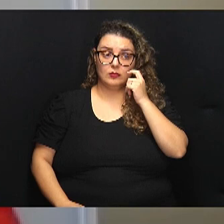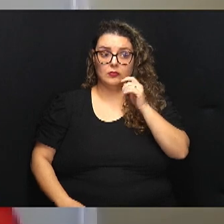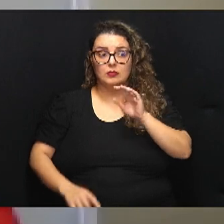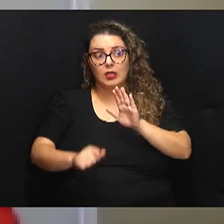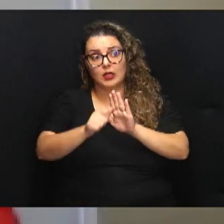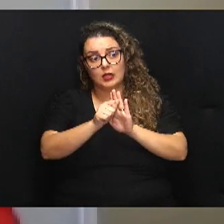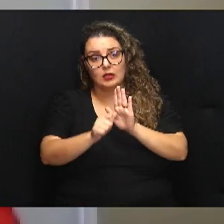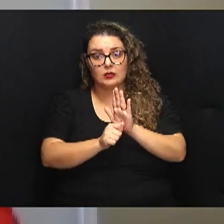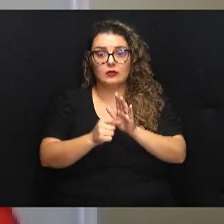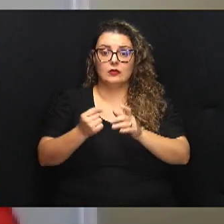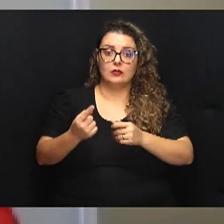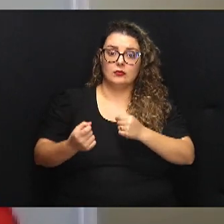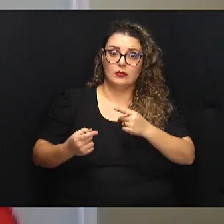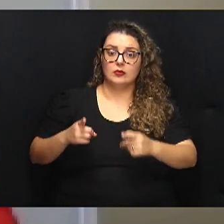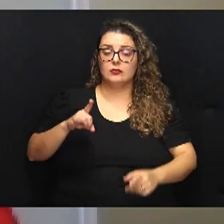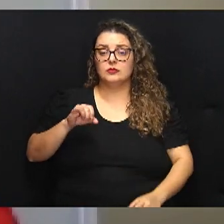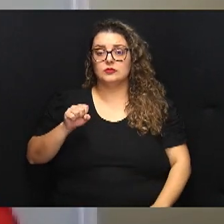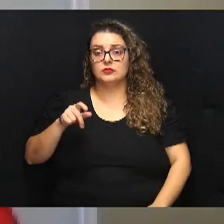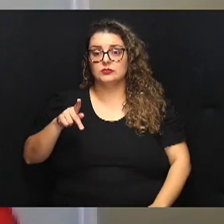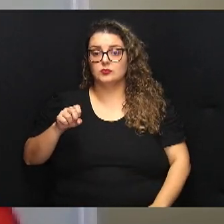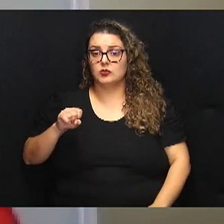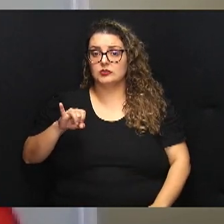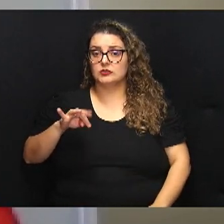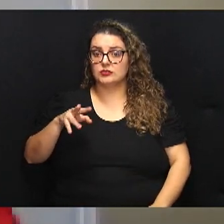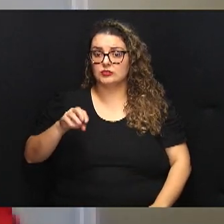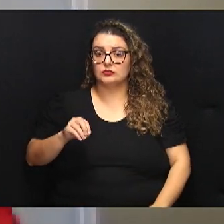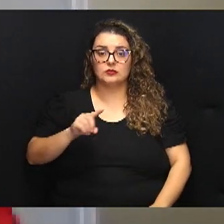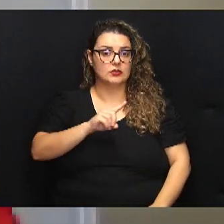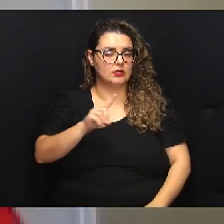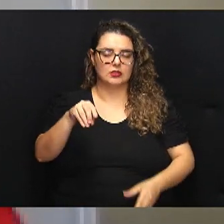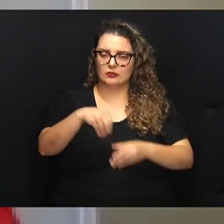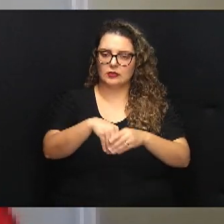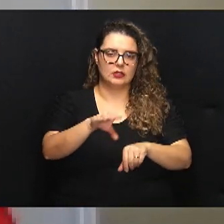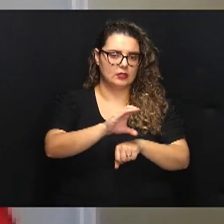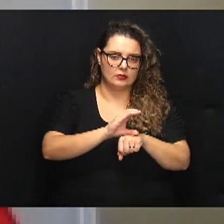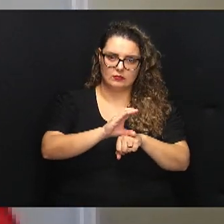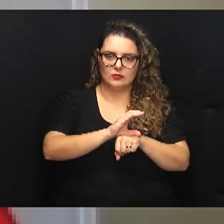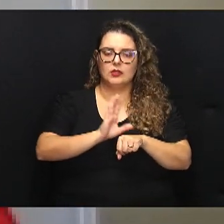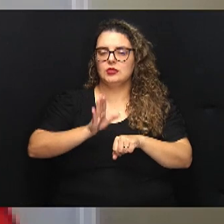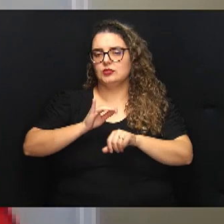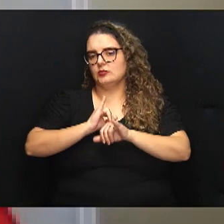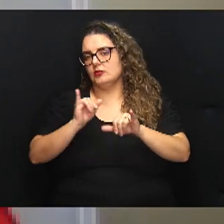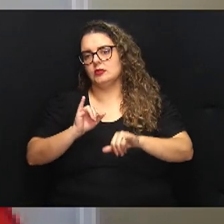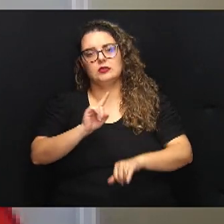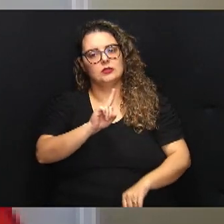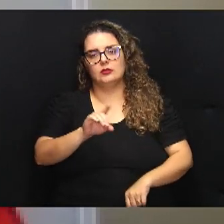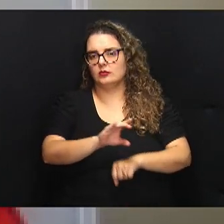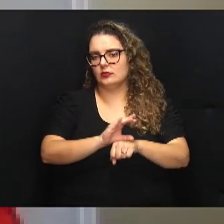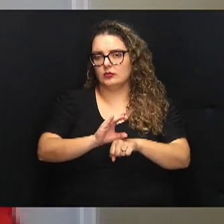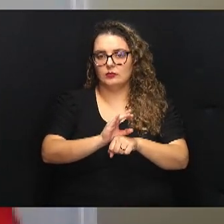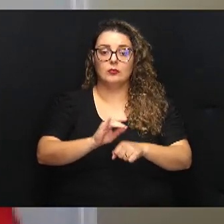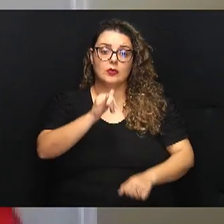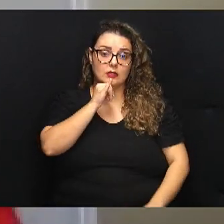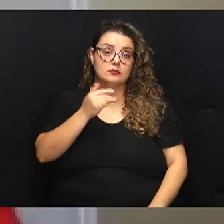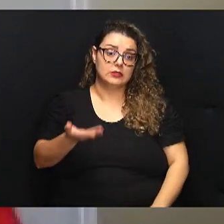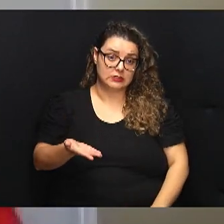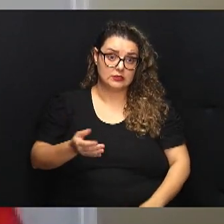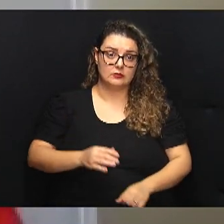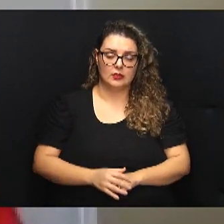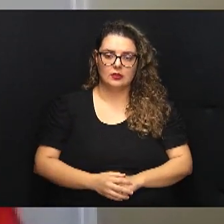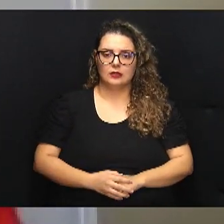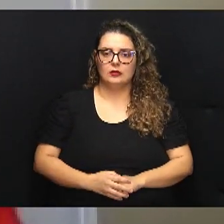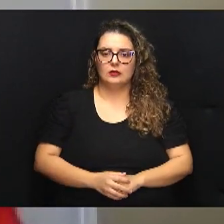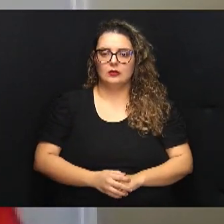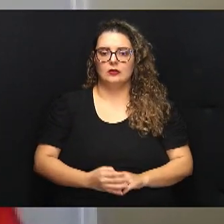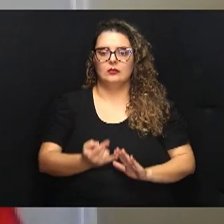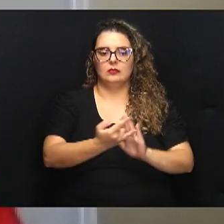artigos, alguns dispositivos que já são inconstitucionais, já foram declarados inconstitucionais. Por exemplo, essa questão da licença